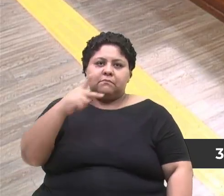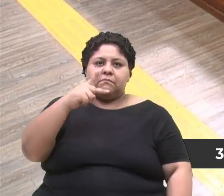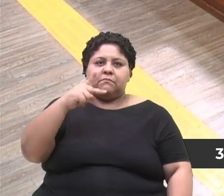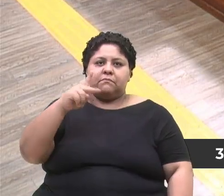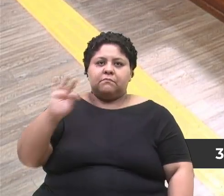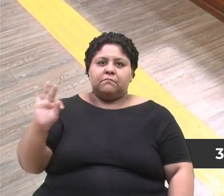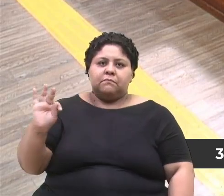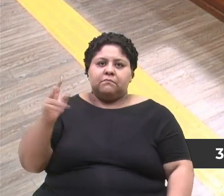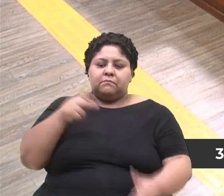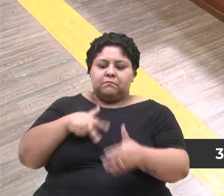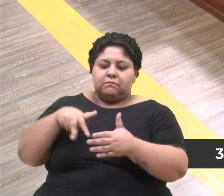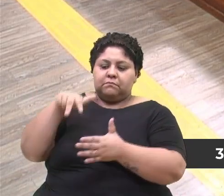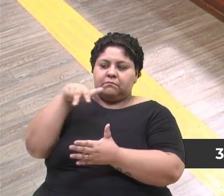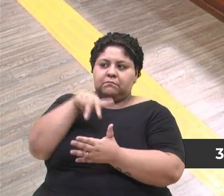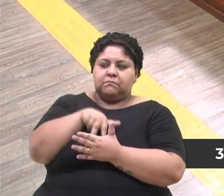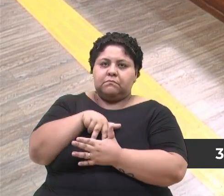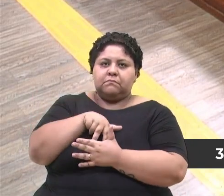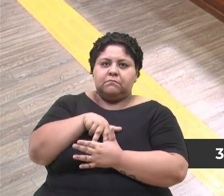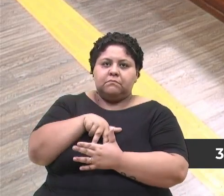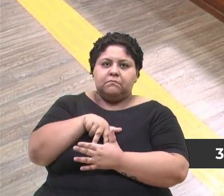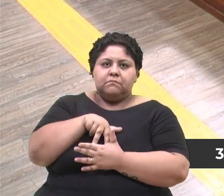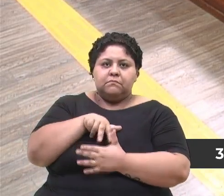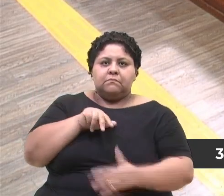Na tribuna,